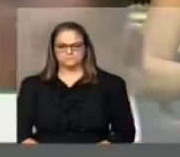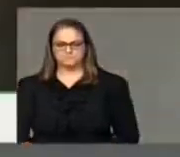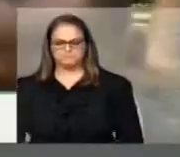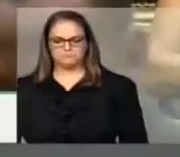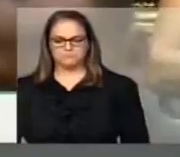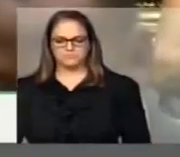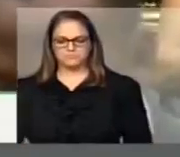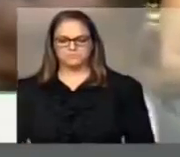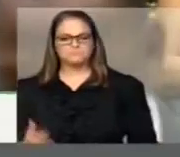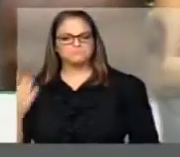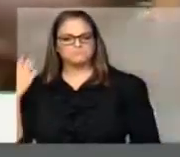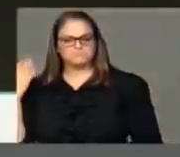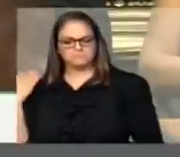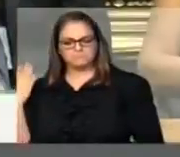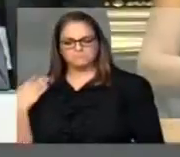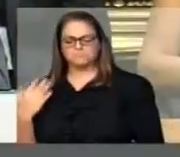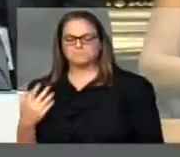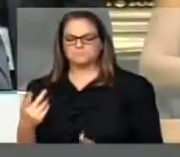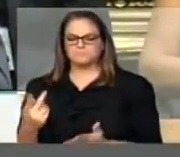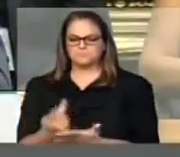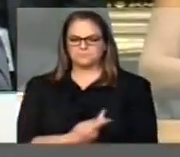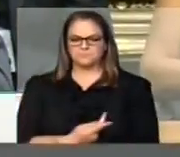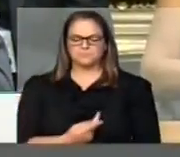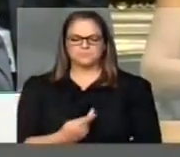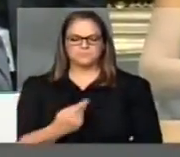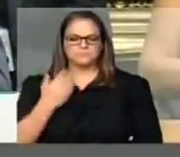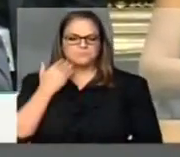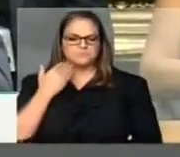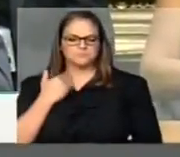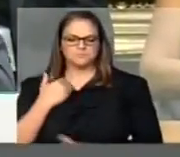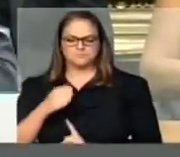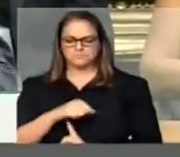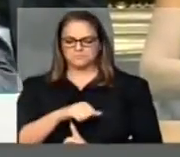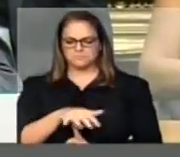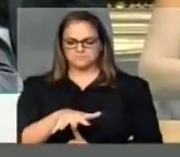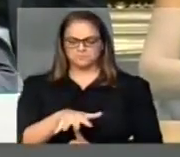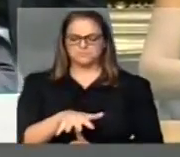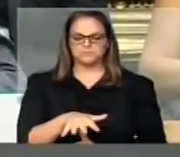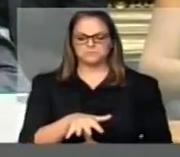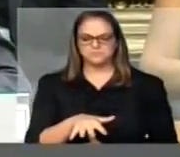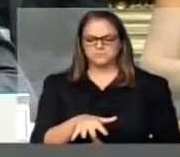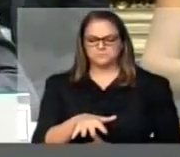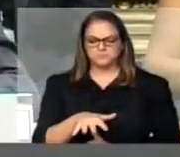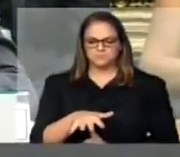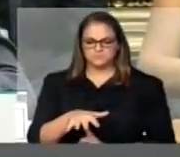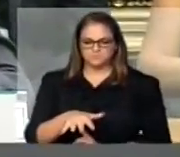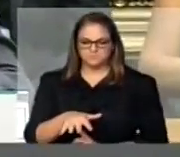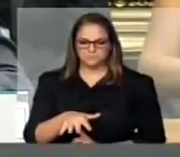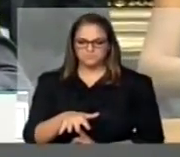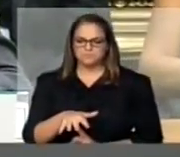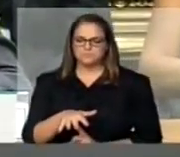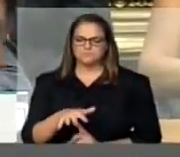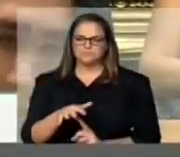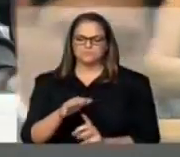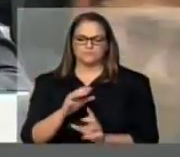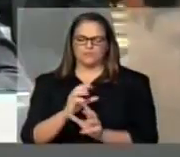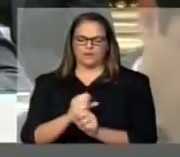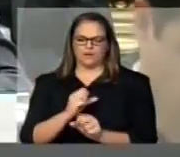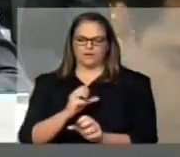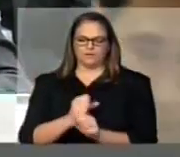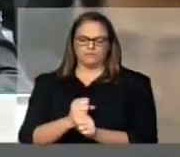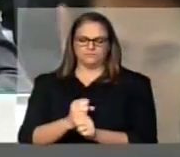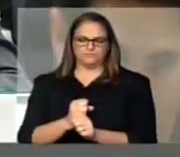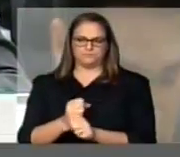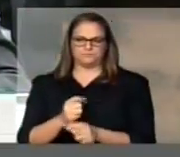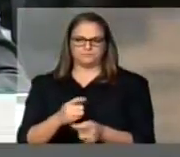Recentemente, o Banco Central refez a contabilidade pública e mostrou o montante dessas operações e como as mesmas